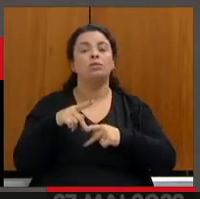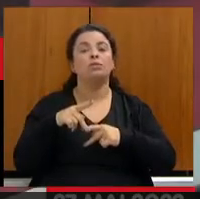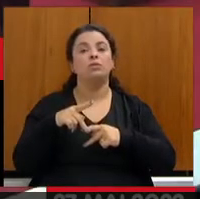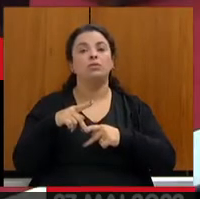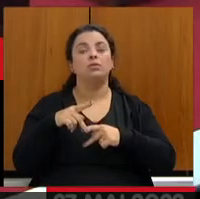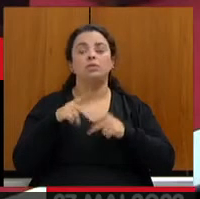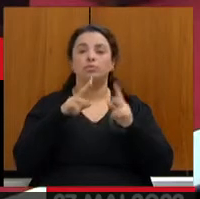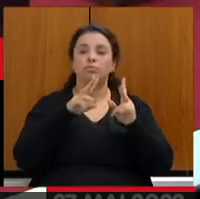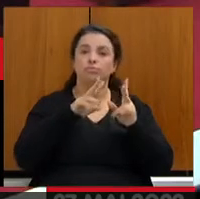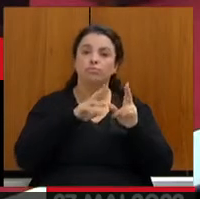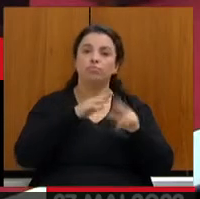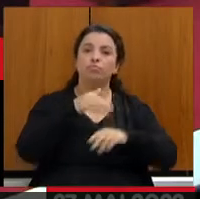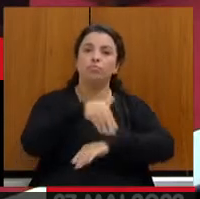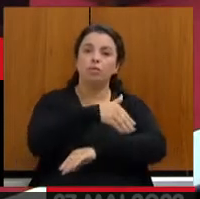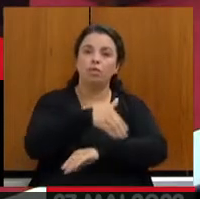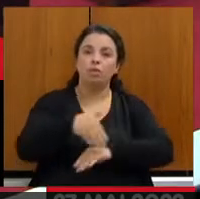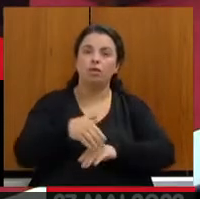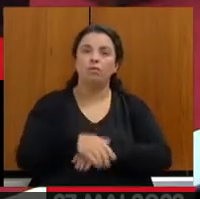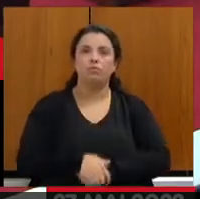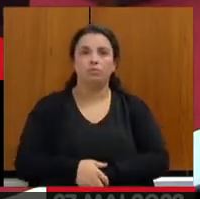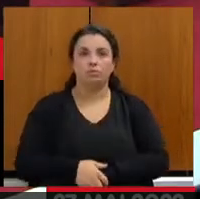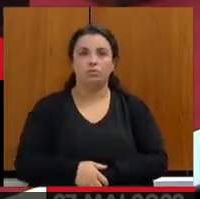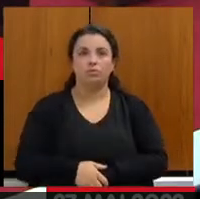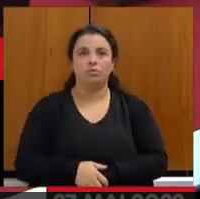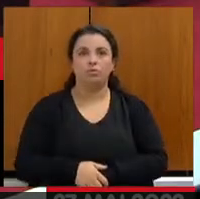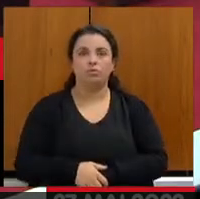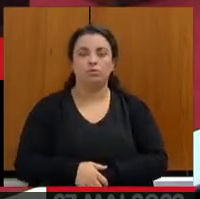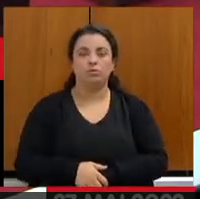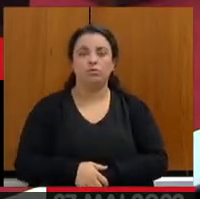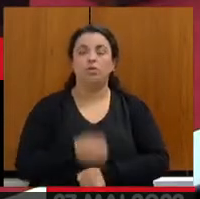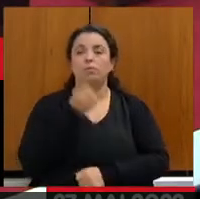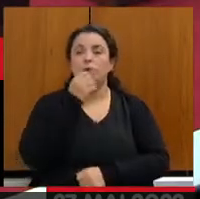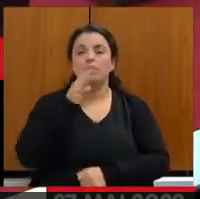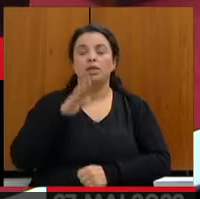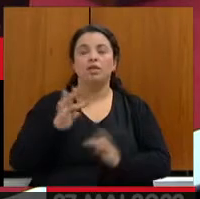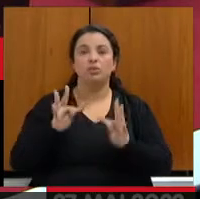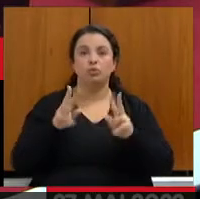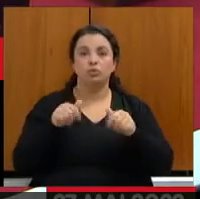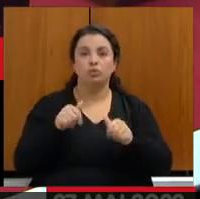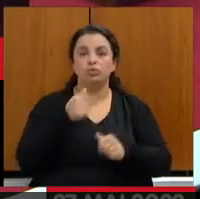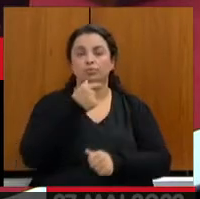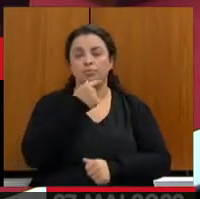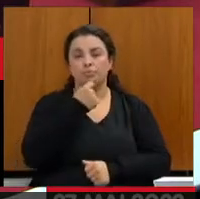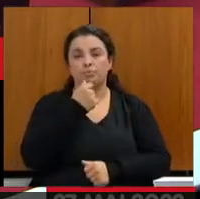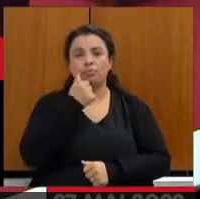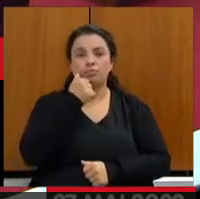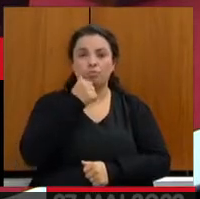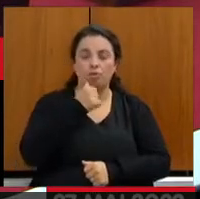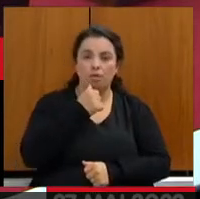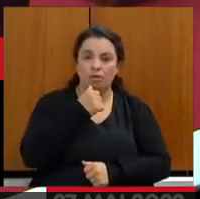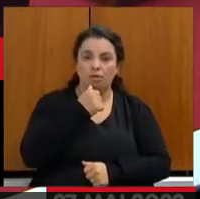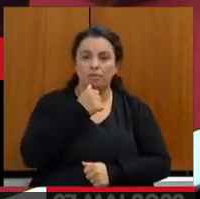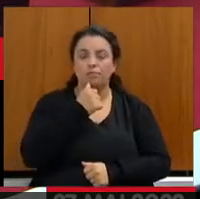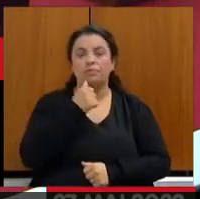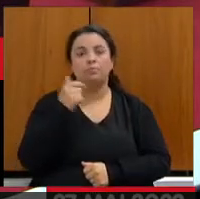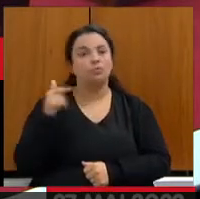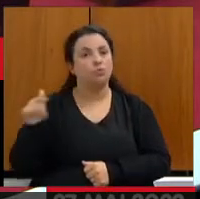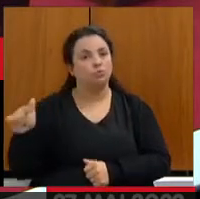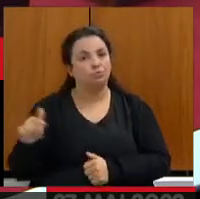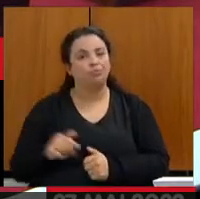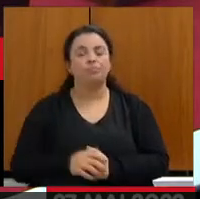Oi boa tarde a todos a todas e todos com grande prazer né que eu estou aqui